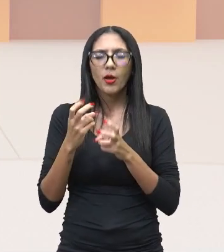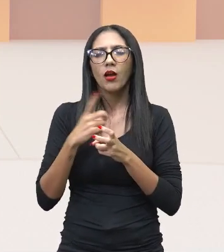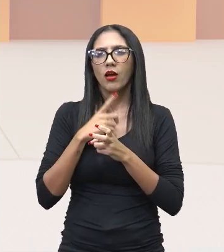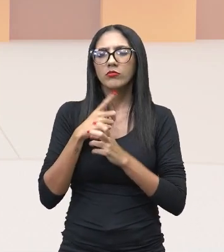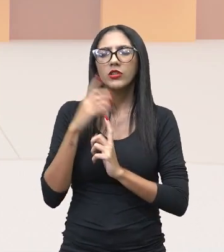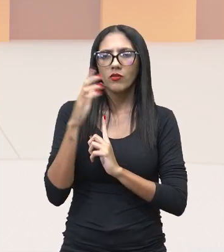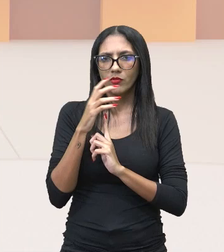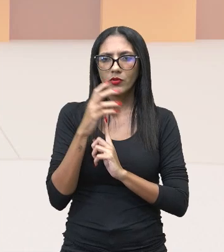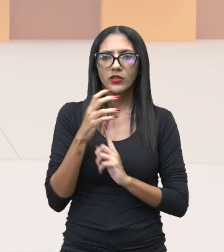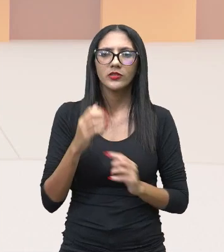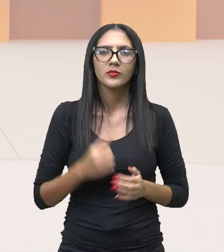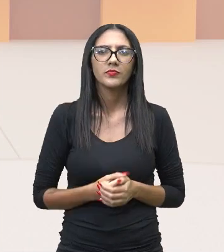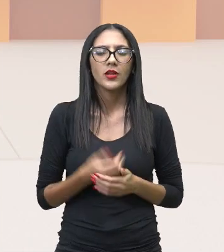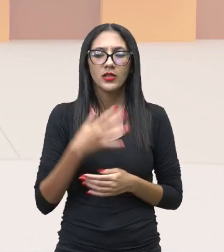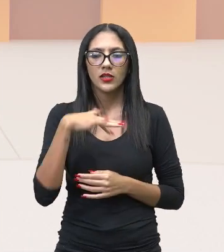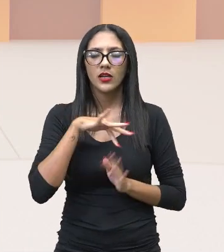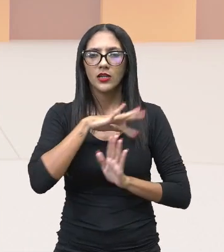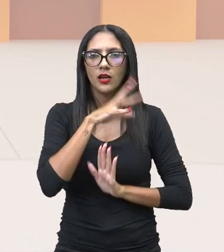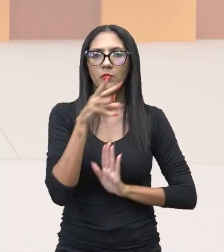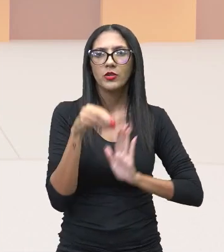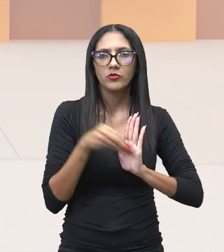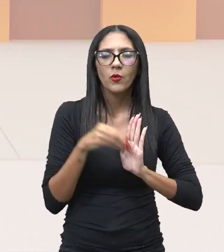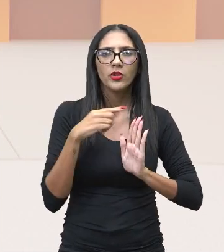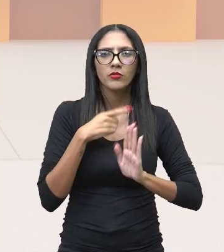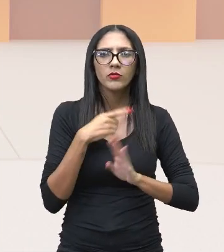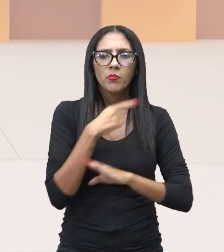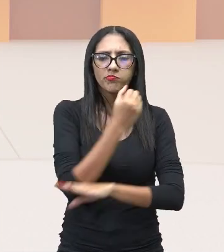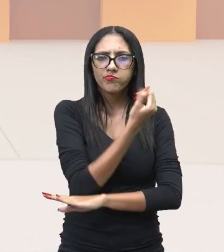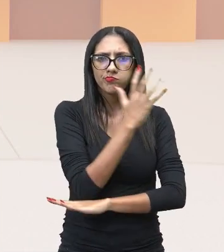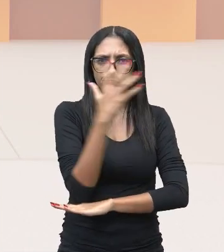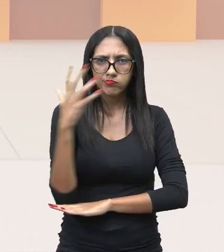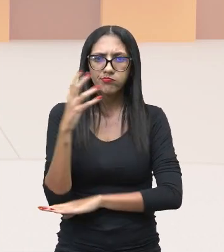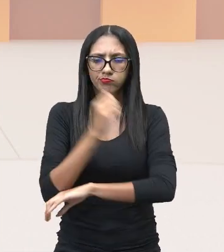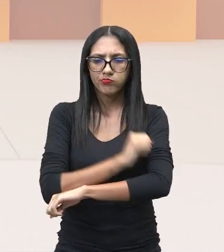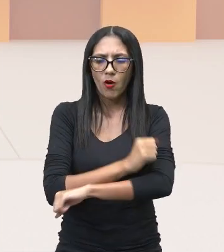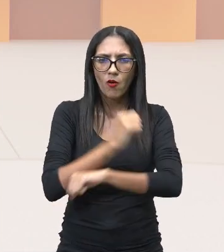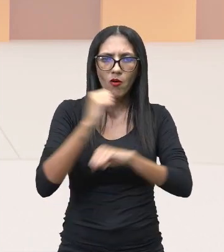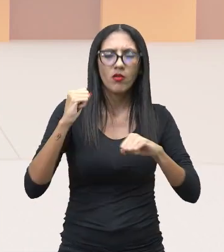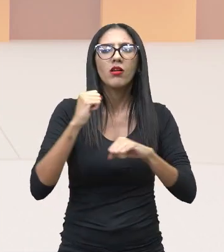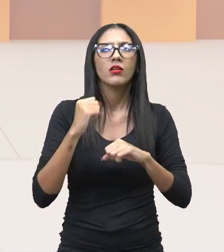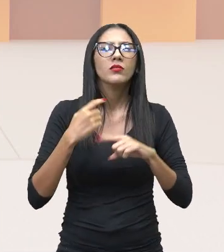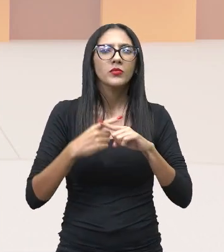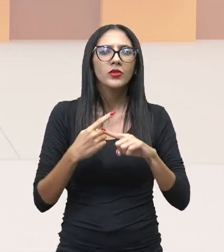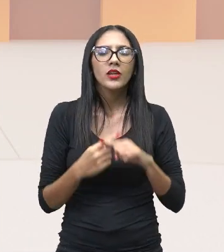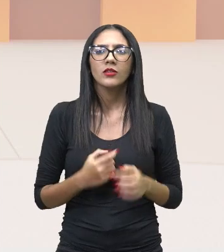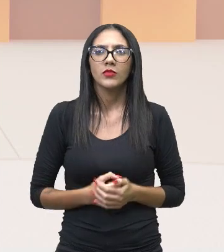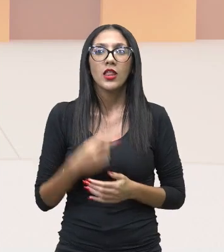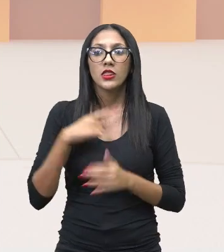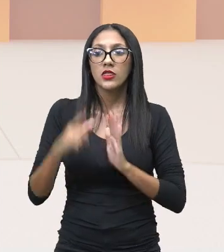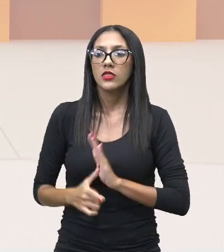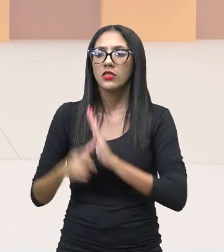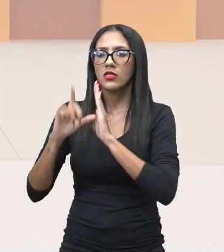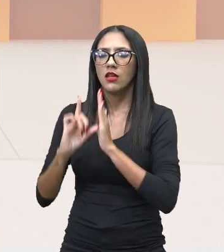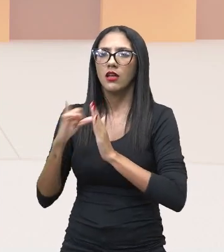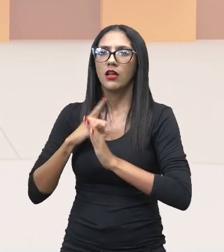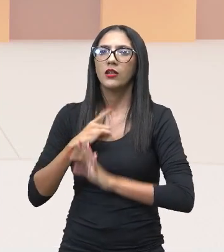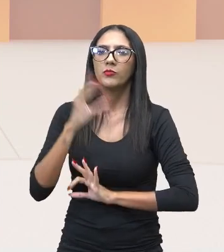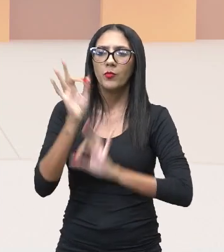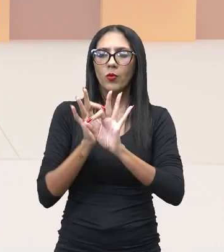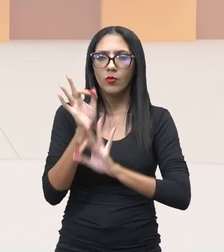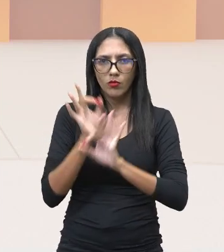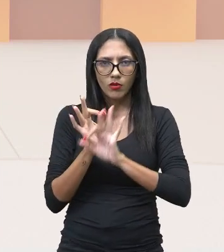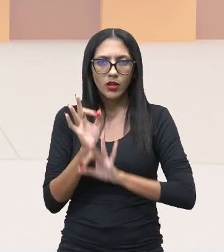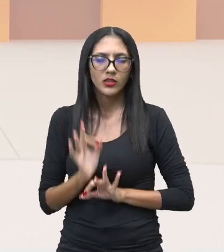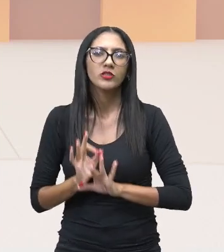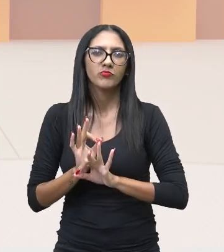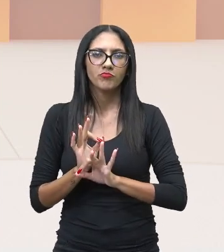região amazônica, até hoje, ainda tem uma quantidade de florestas muito grande por conta de decisões que a gente não sabe